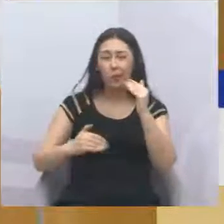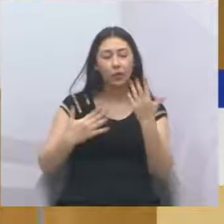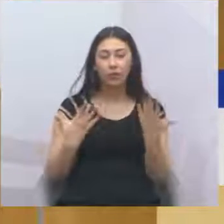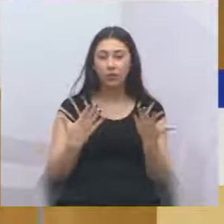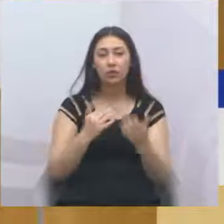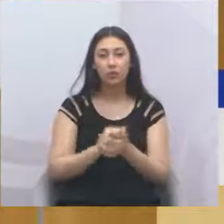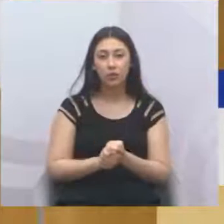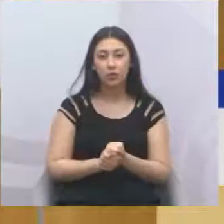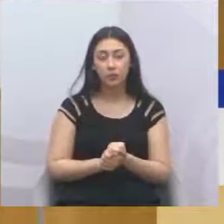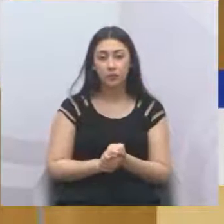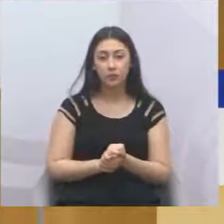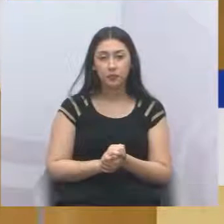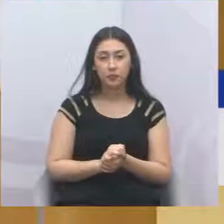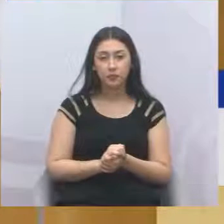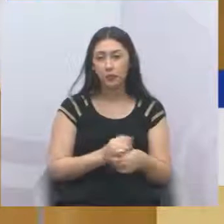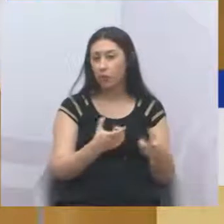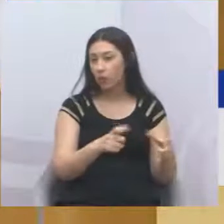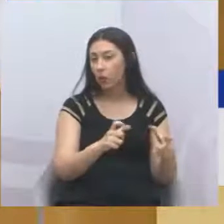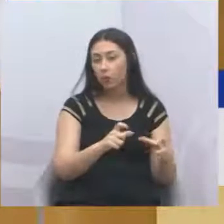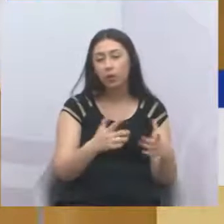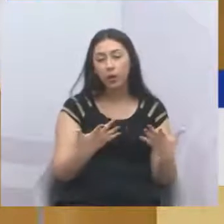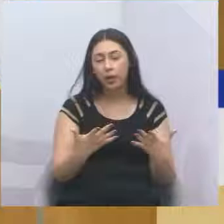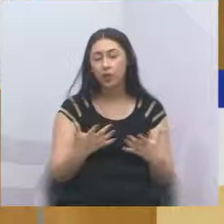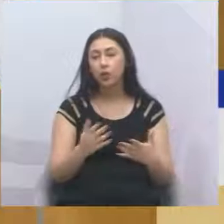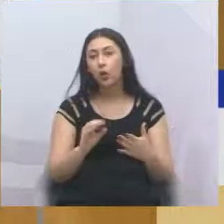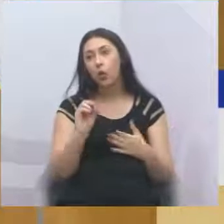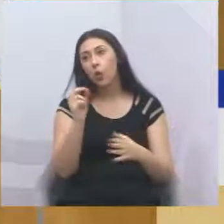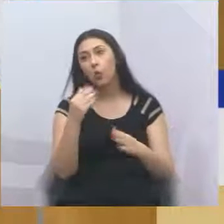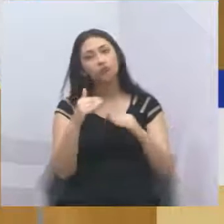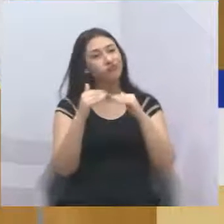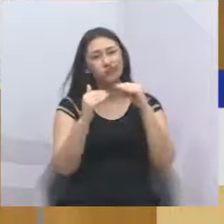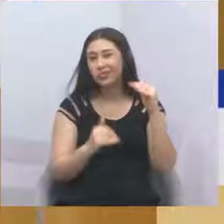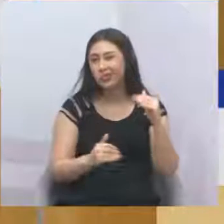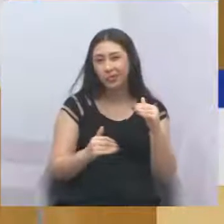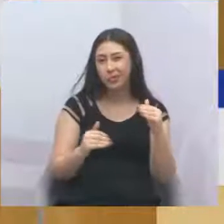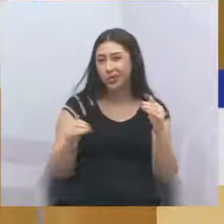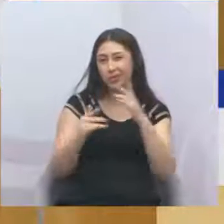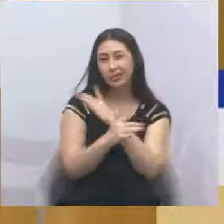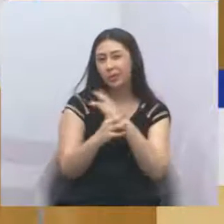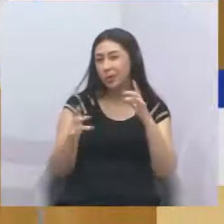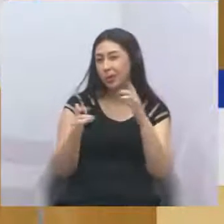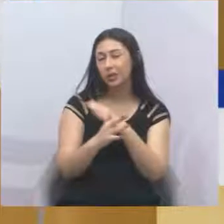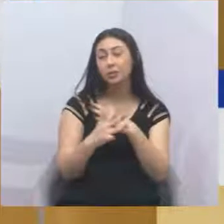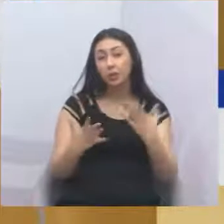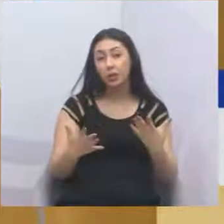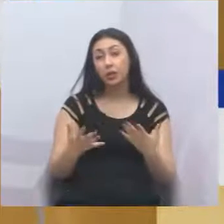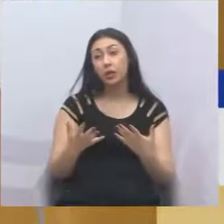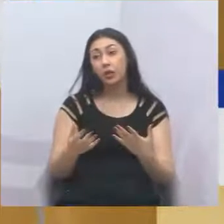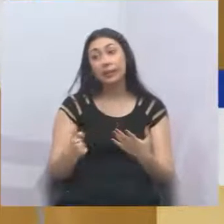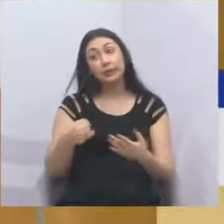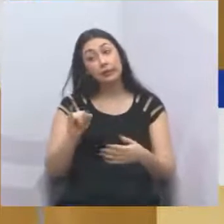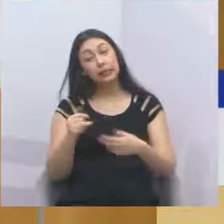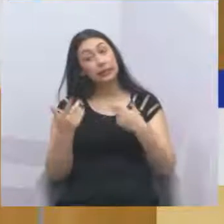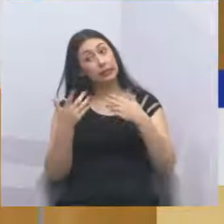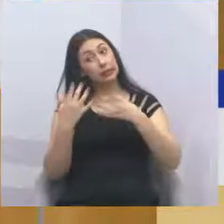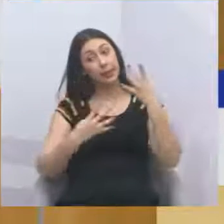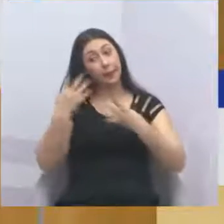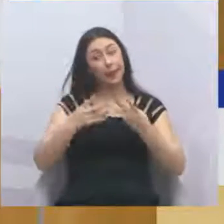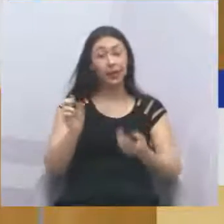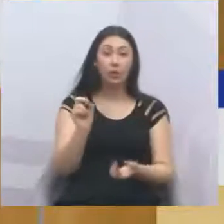não com a calçada, é compatível ou não com a mobilidade urbana, e se ela não vai te trazer